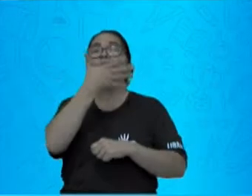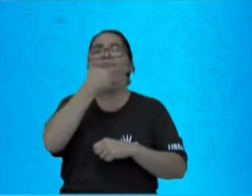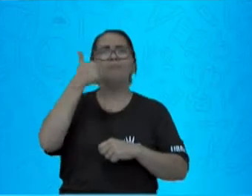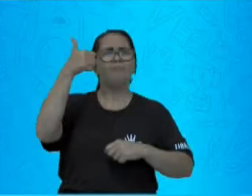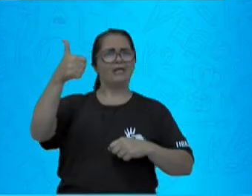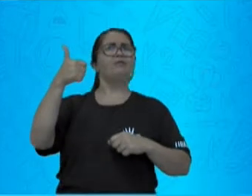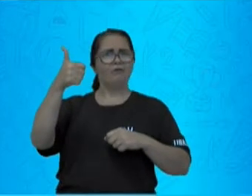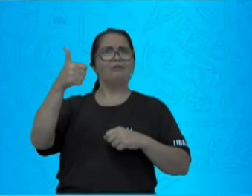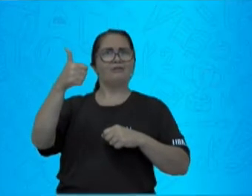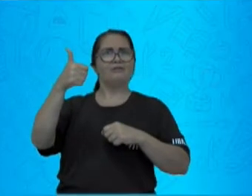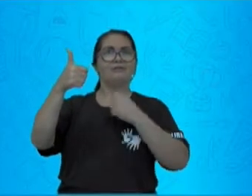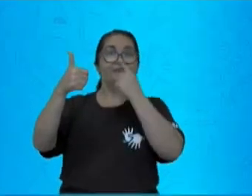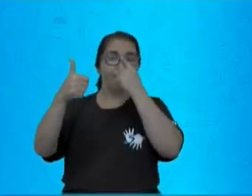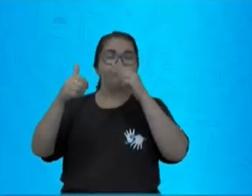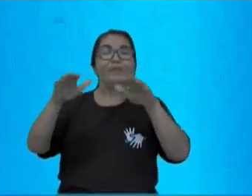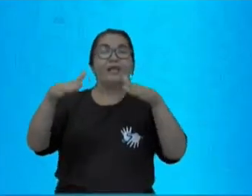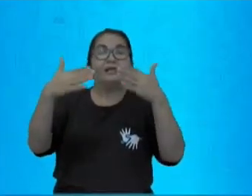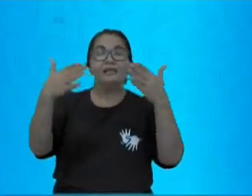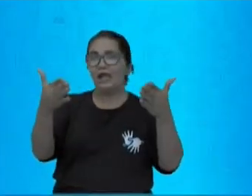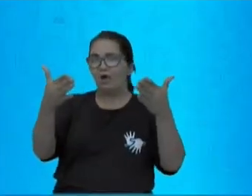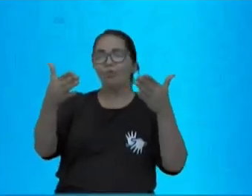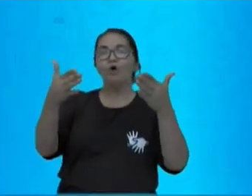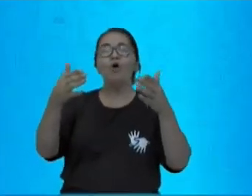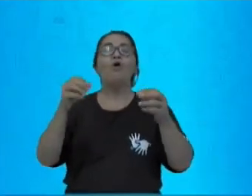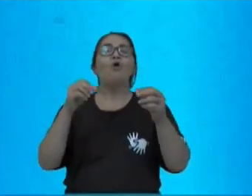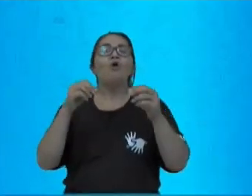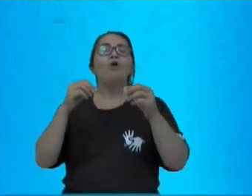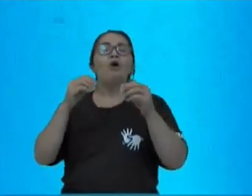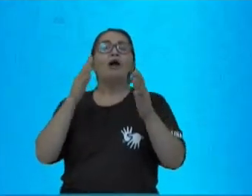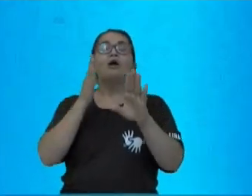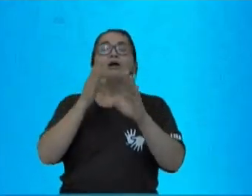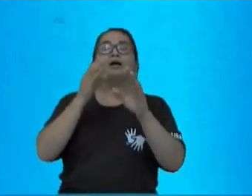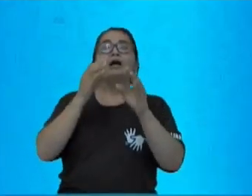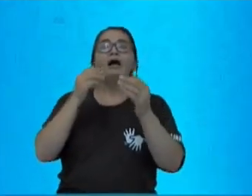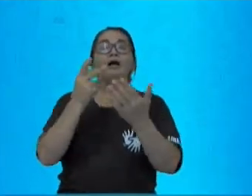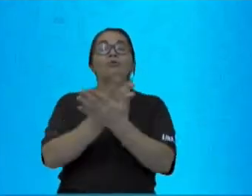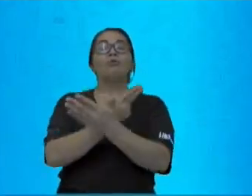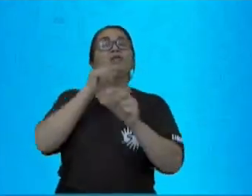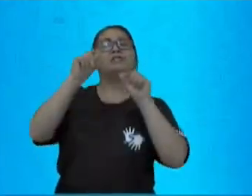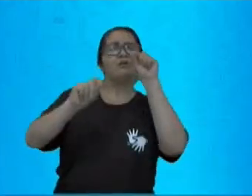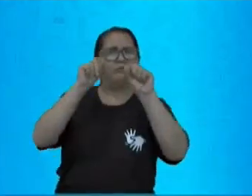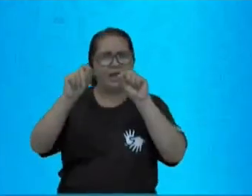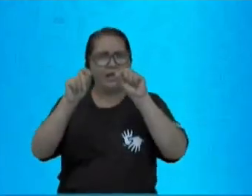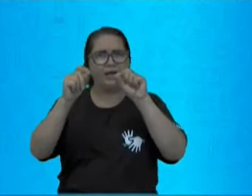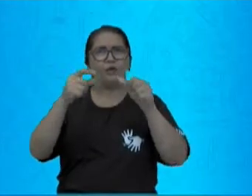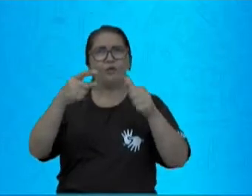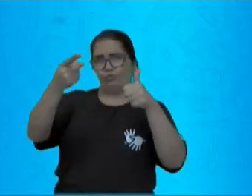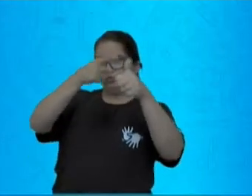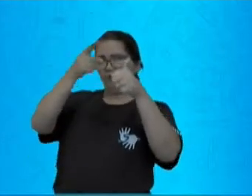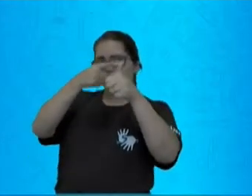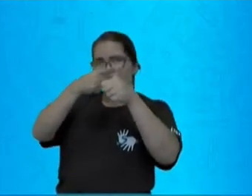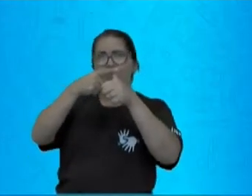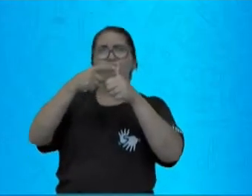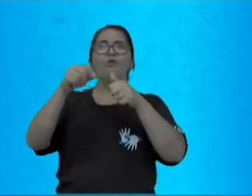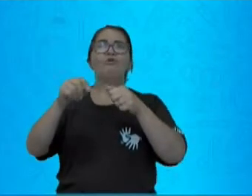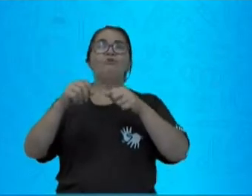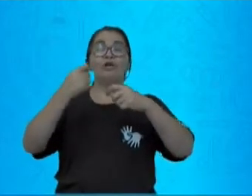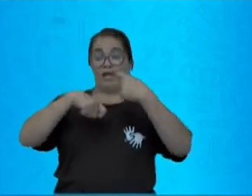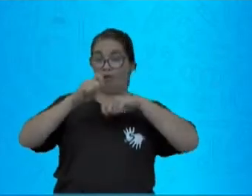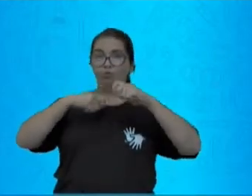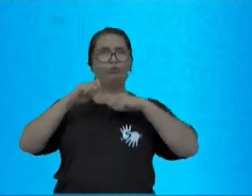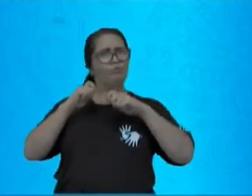Um dos fatores que caracterizaram este movimento foi o fator econômico. A